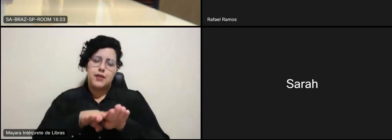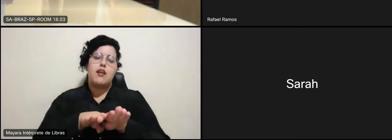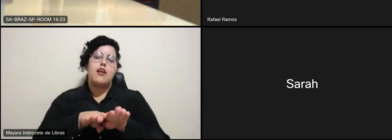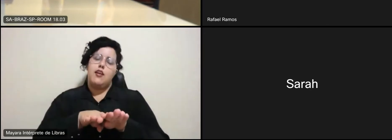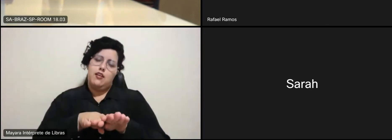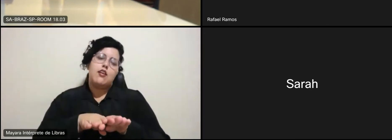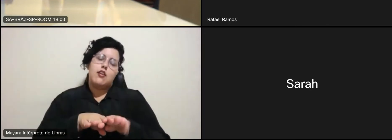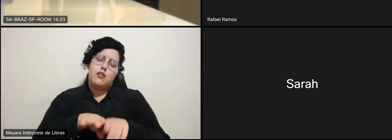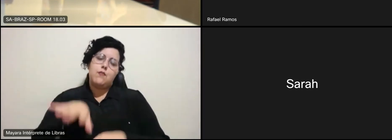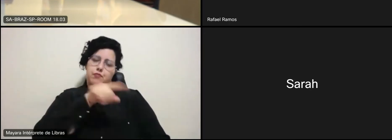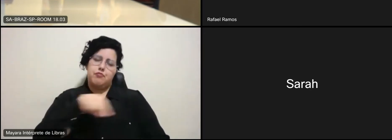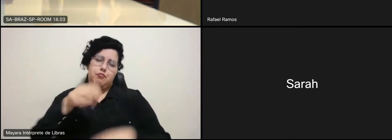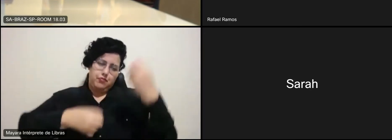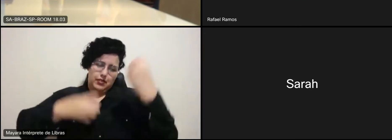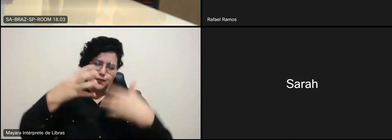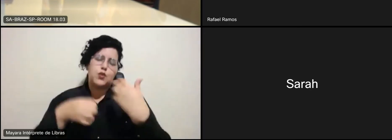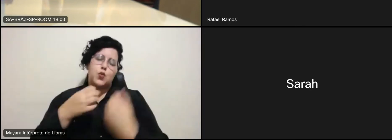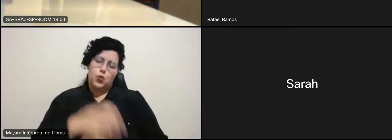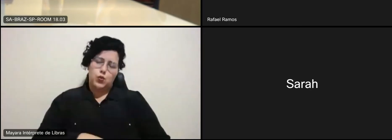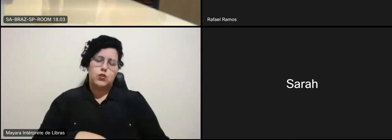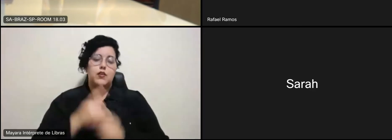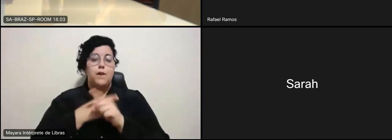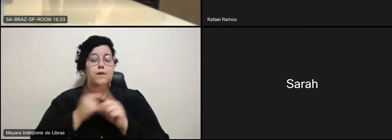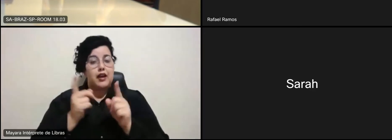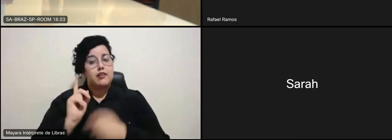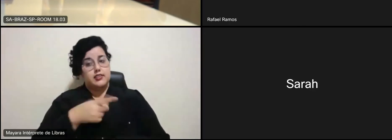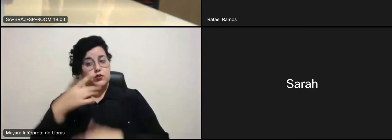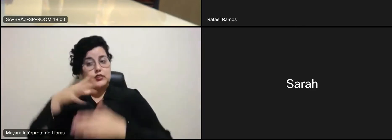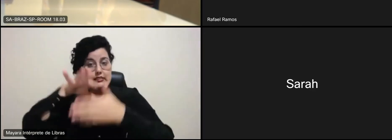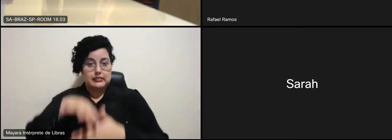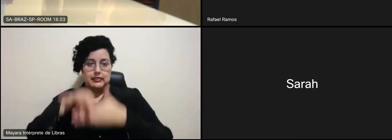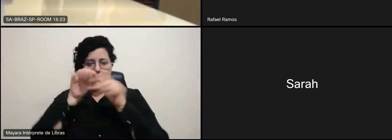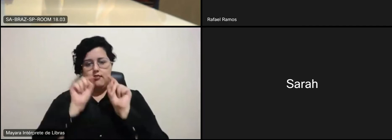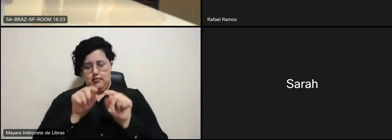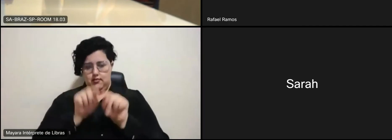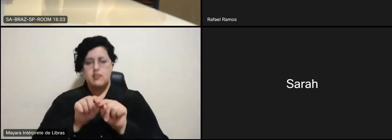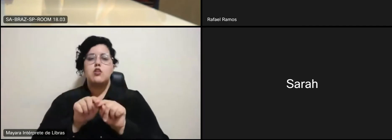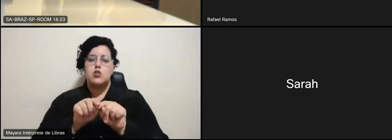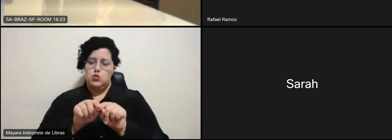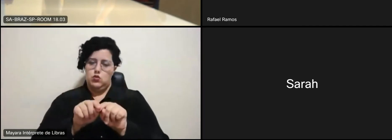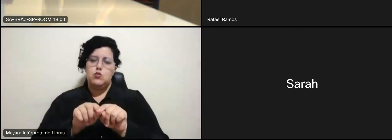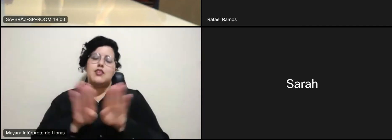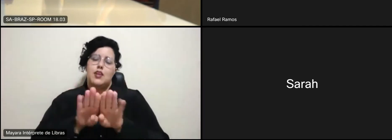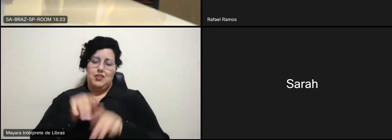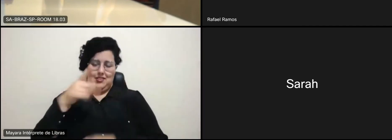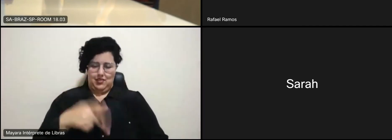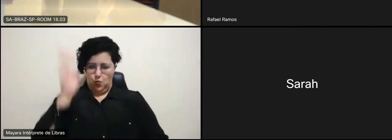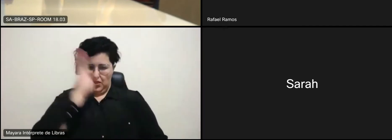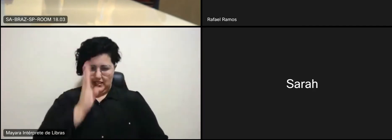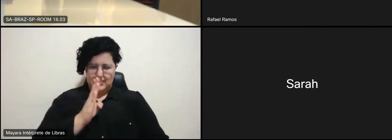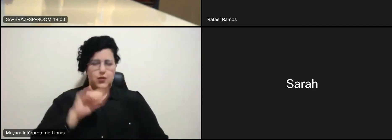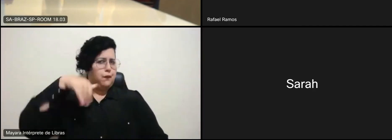nem você tinha comentado, mas é de que nós somos líderes aí nessa questão de país que mais matam pessoas